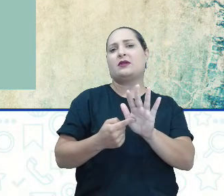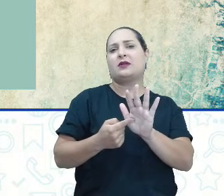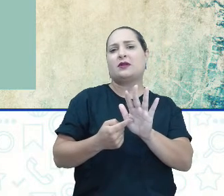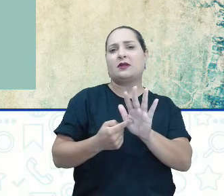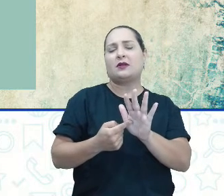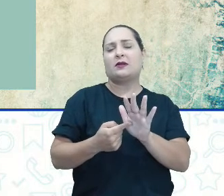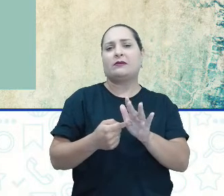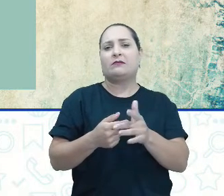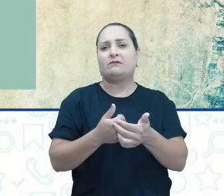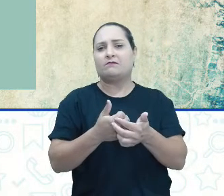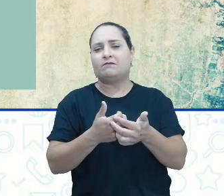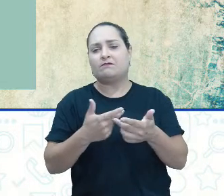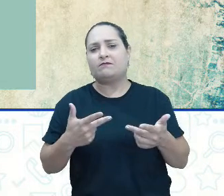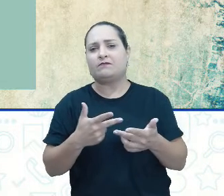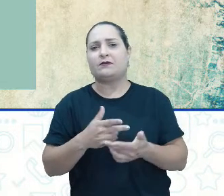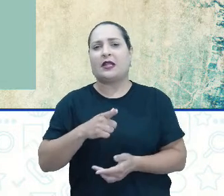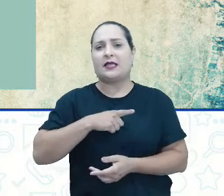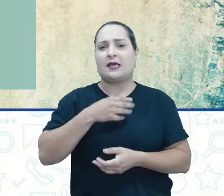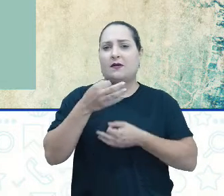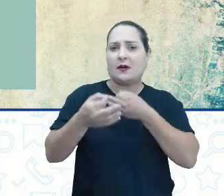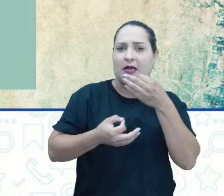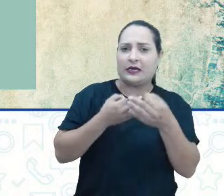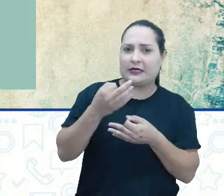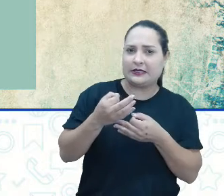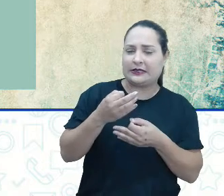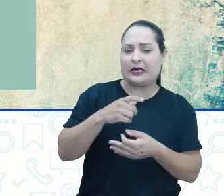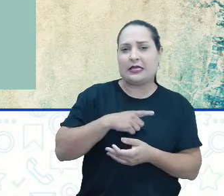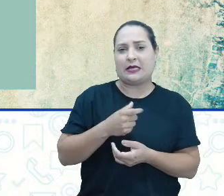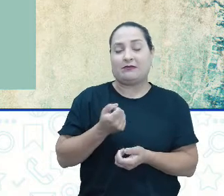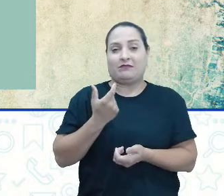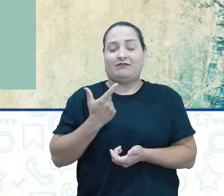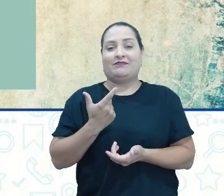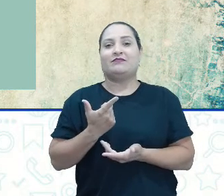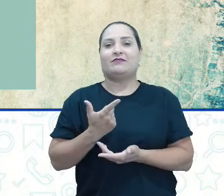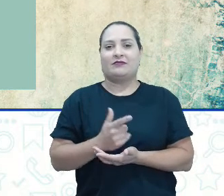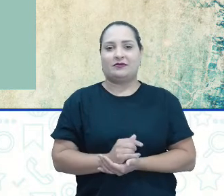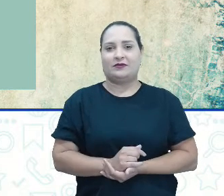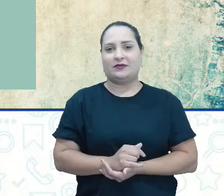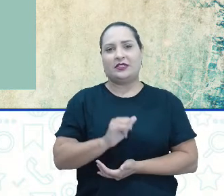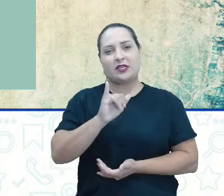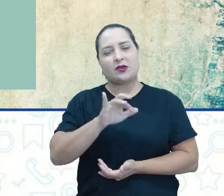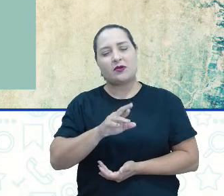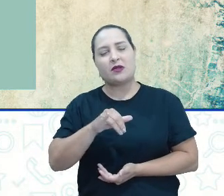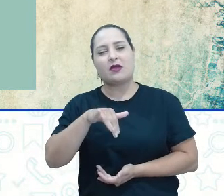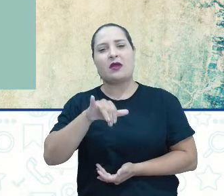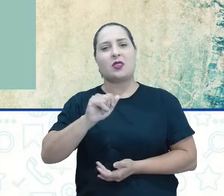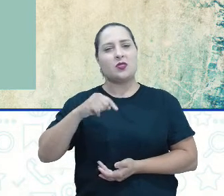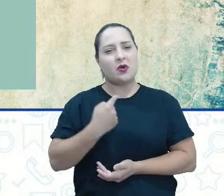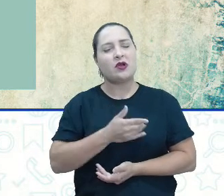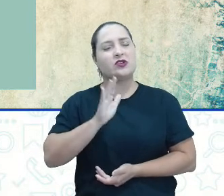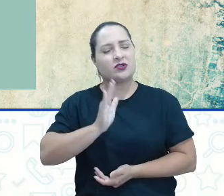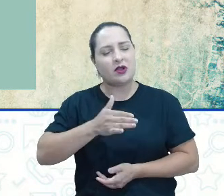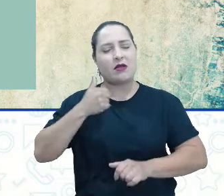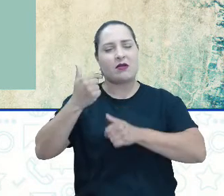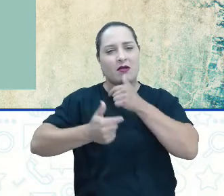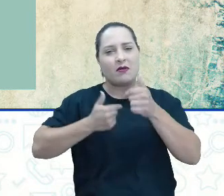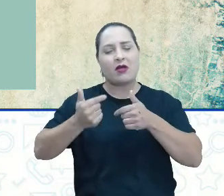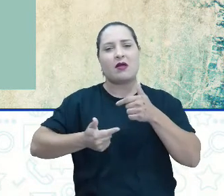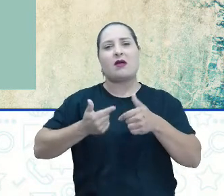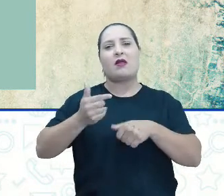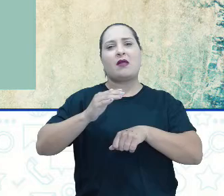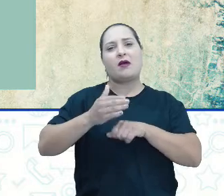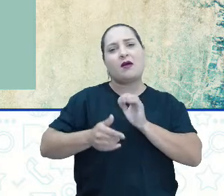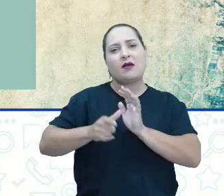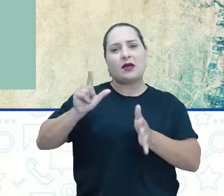do veículo. É uma crítica carregada de ironia, isso a gente já viu e já trabalhou, e que reflete situações